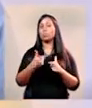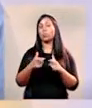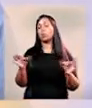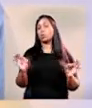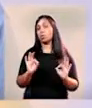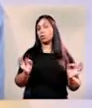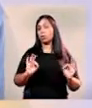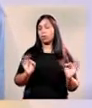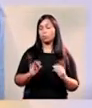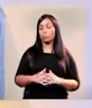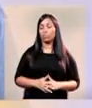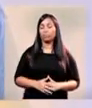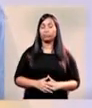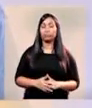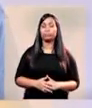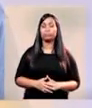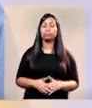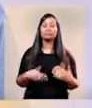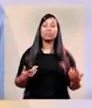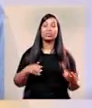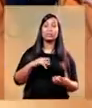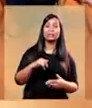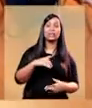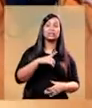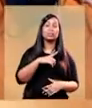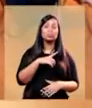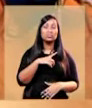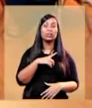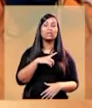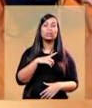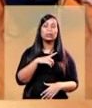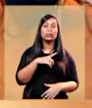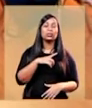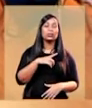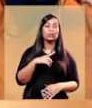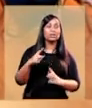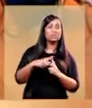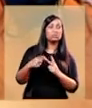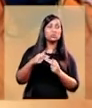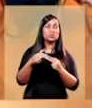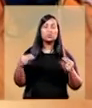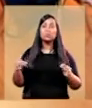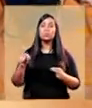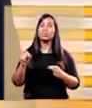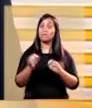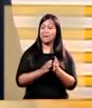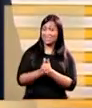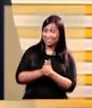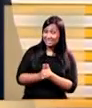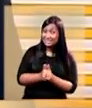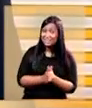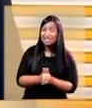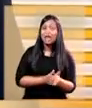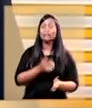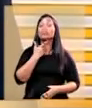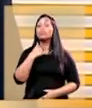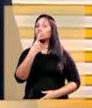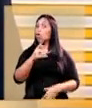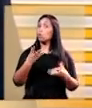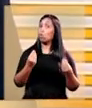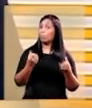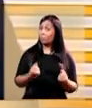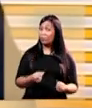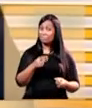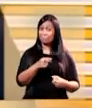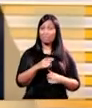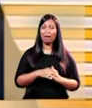tido problema em relação a isso. É muito tranquilo. E vocês têm que lidar também dos 2 lados com uma ansiedade e uma expectativa muito grande,